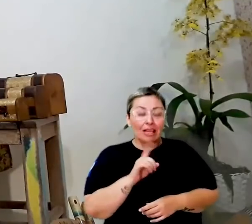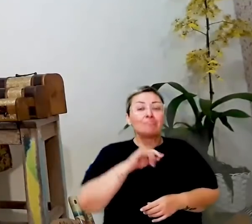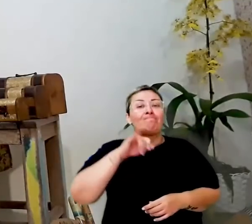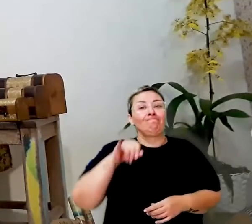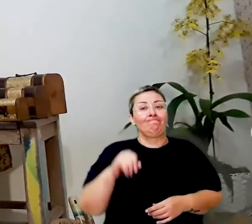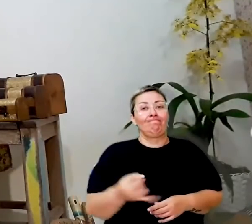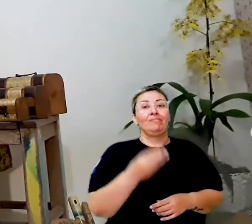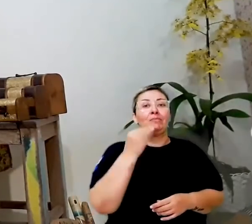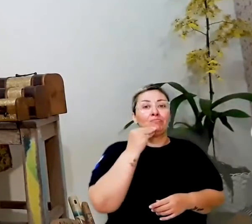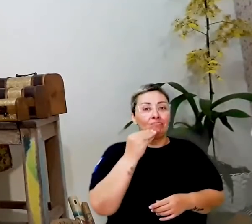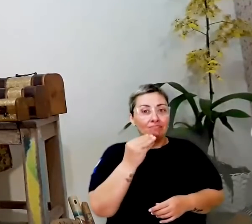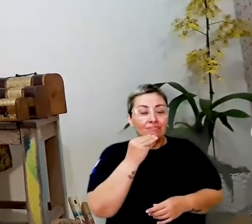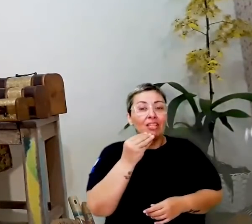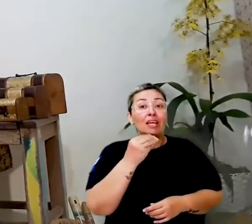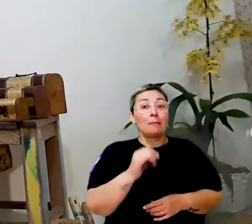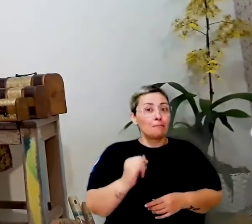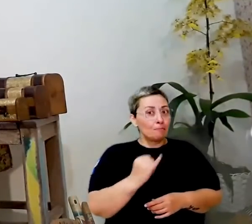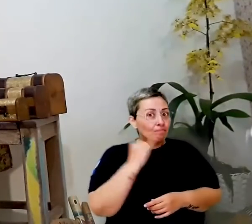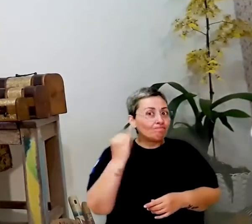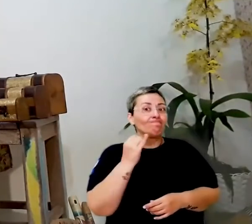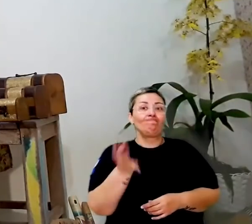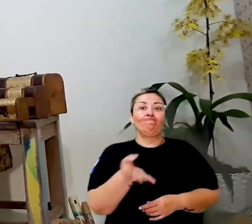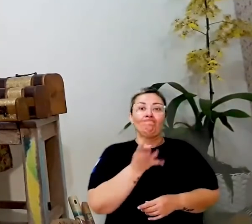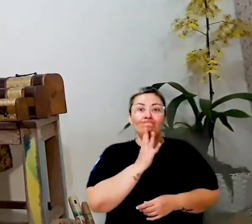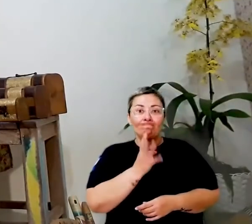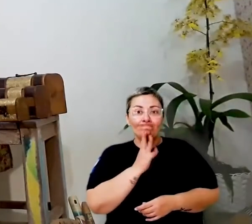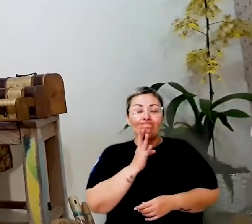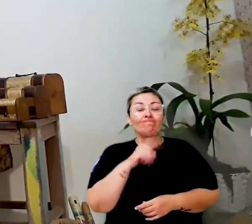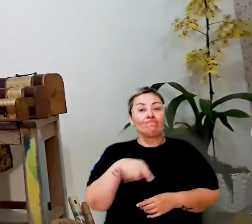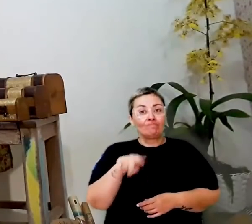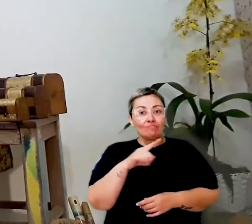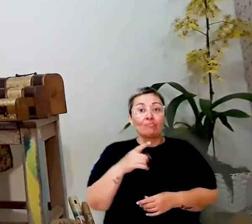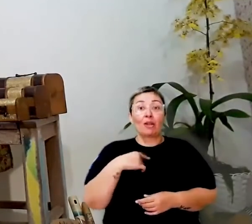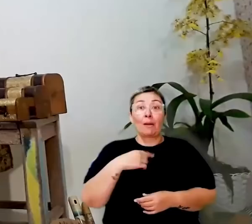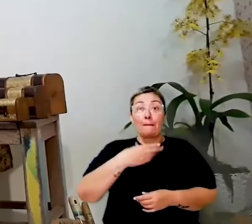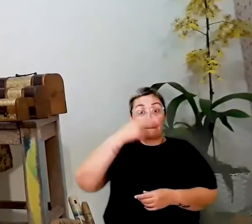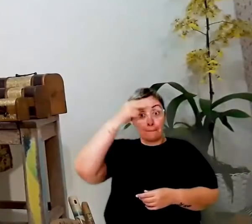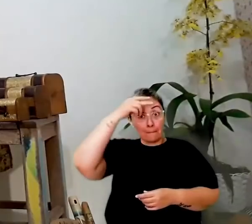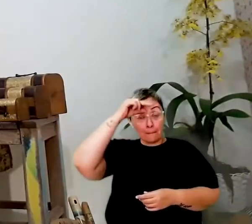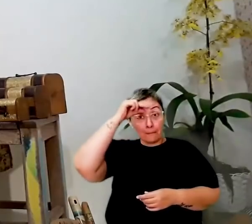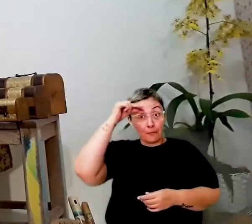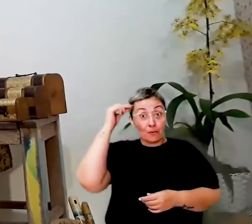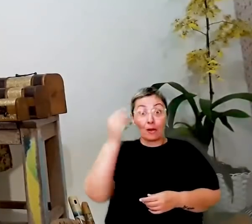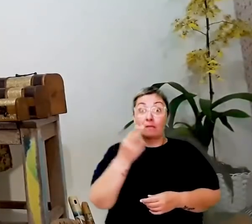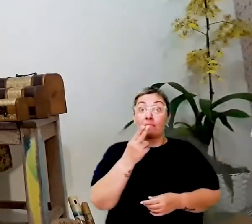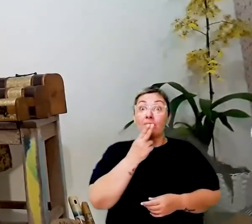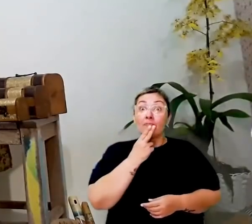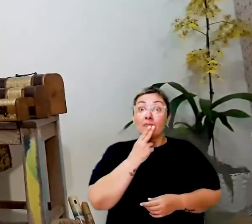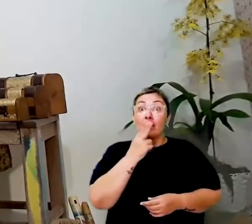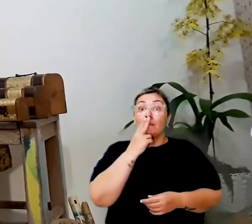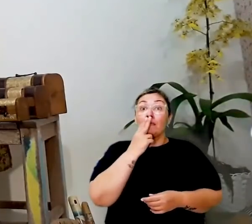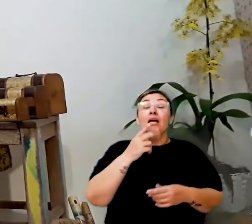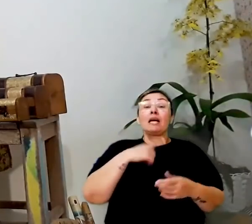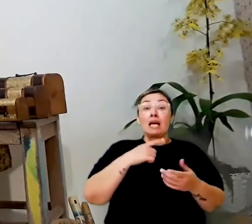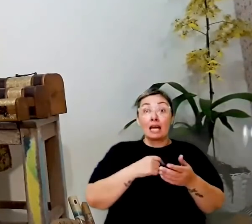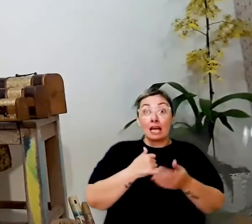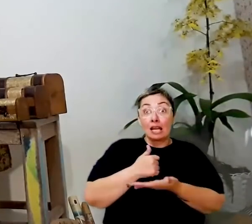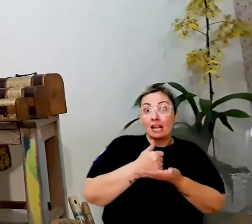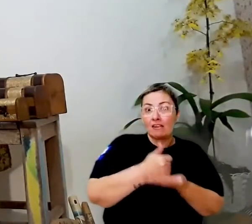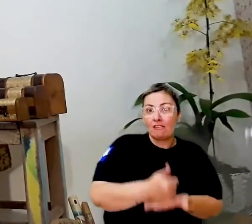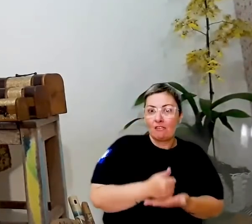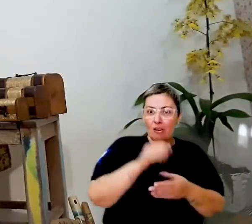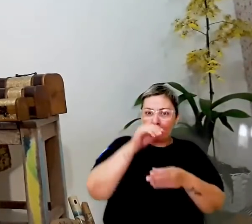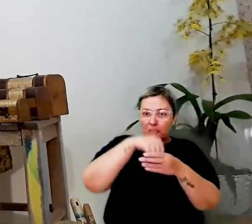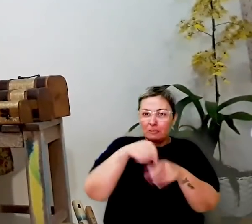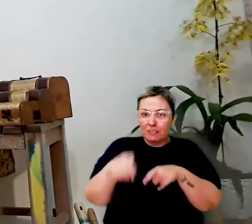É importante que vocês conheçam. Bom, Monteiro Lobato levou a Cuca para dentro do sítio para assustar toda a